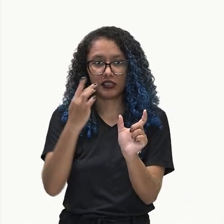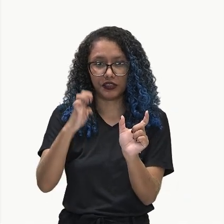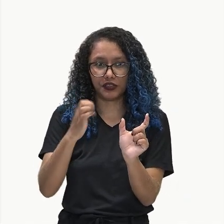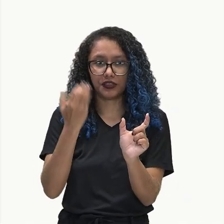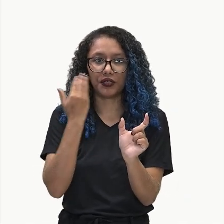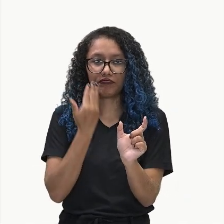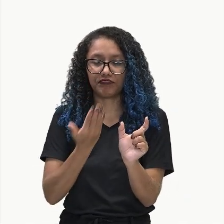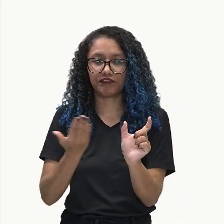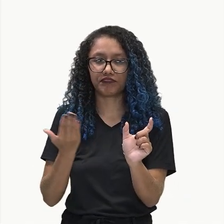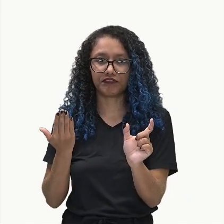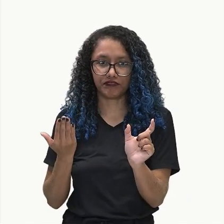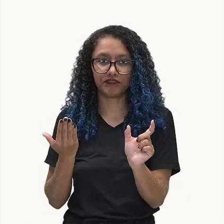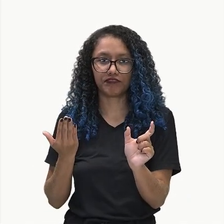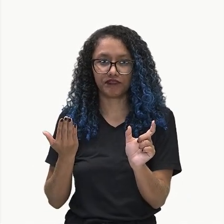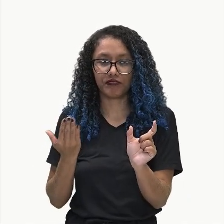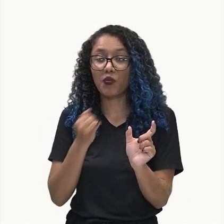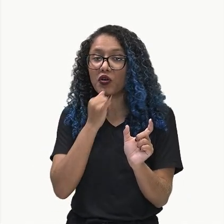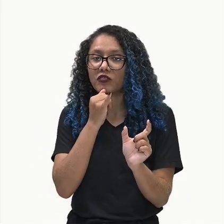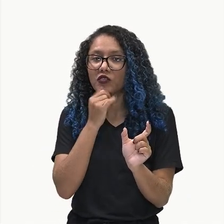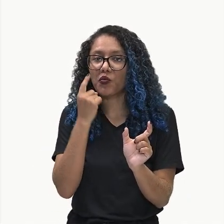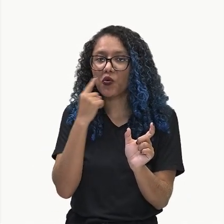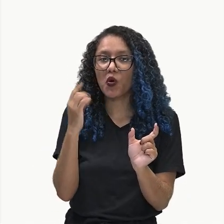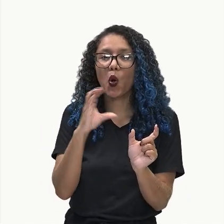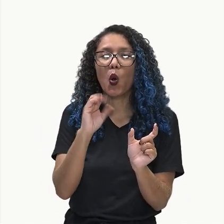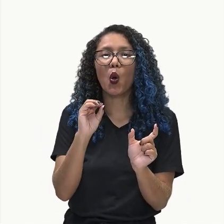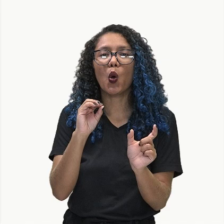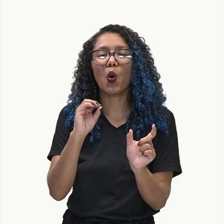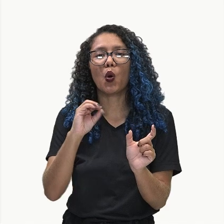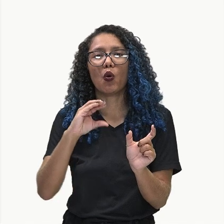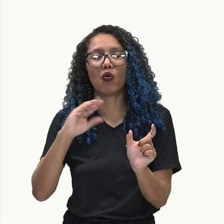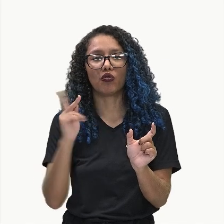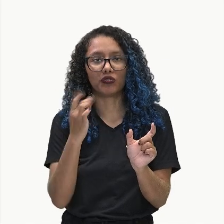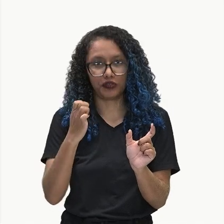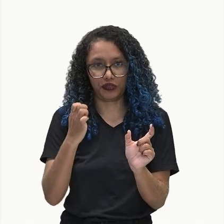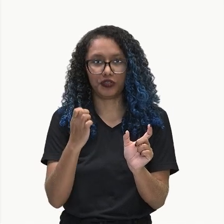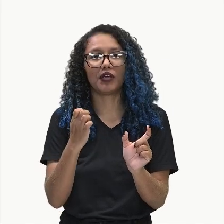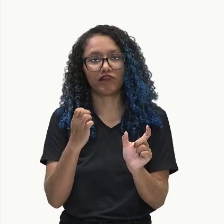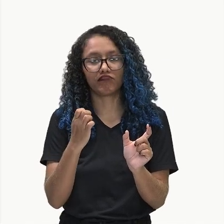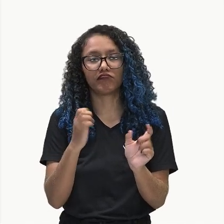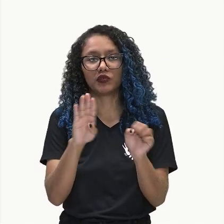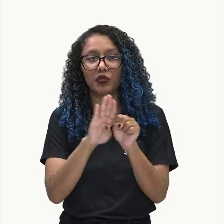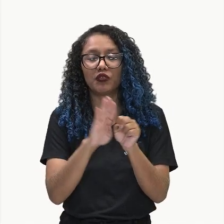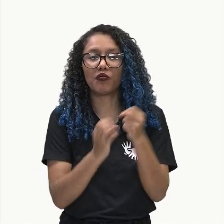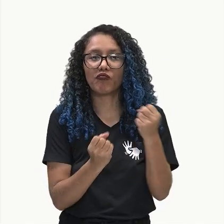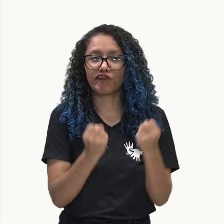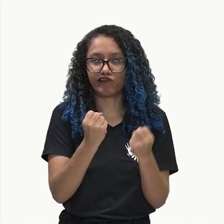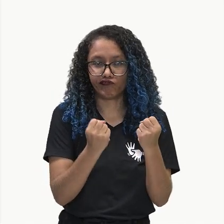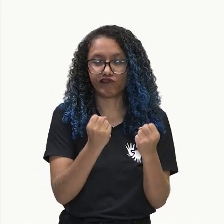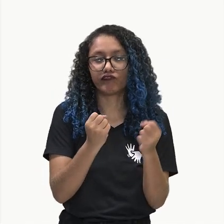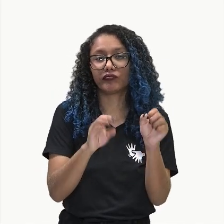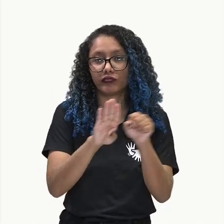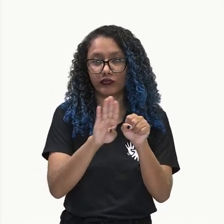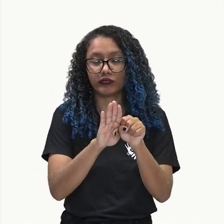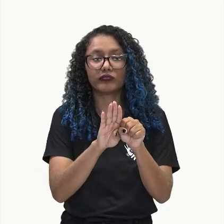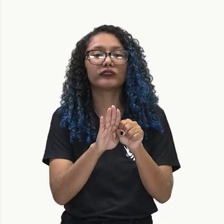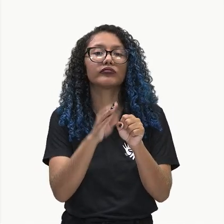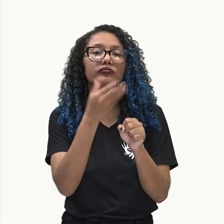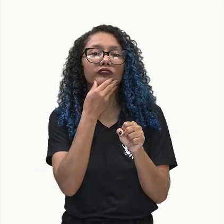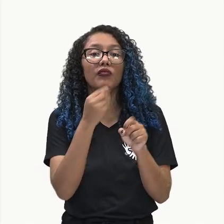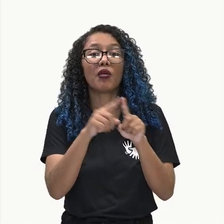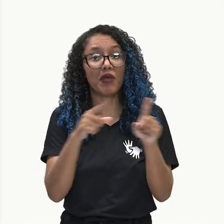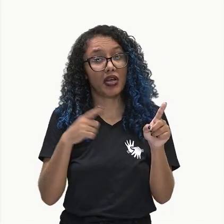Olha aqui, o carro, né? Ele é masculino. Mas, professora, encontramos exceções aqui